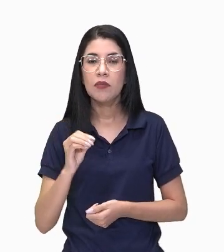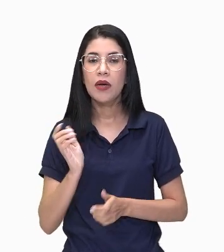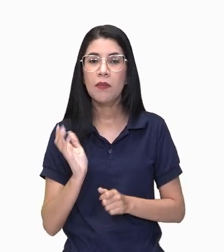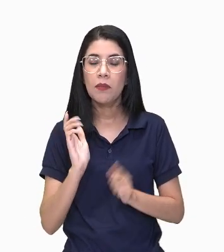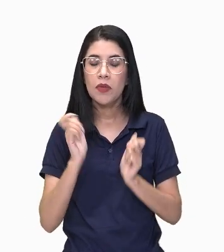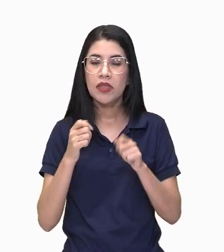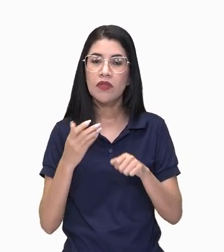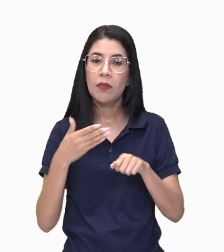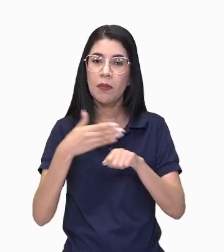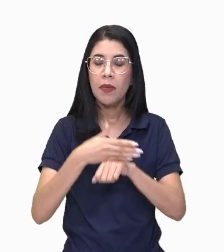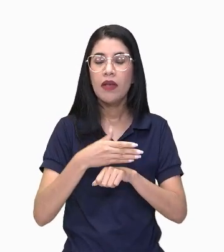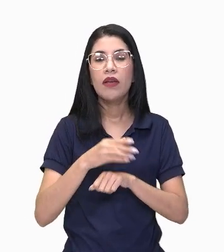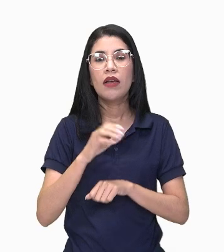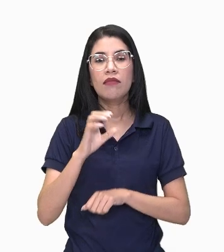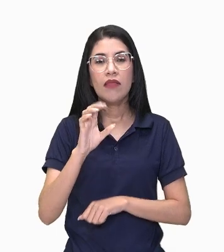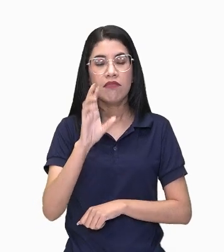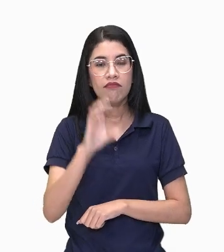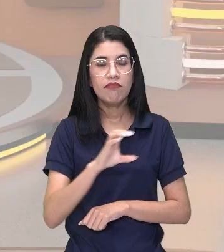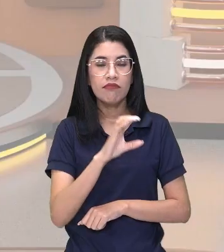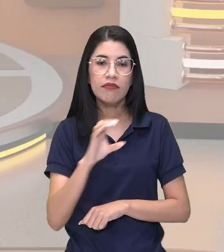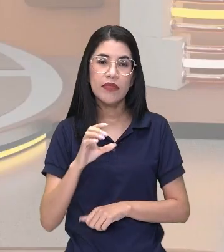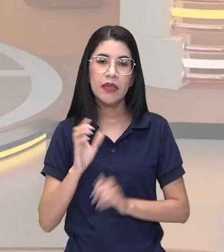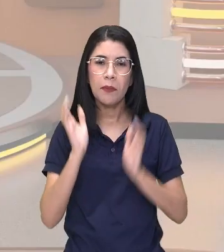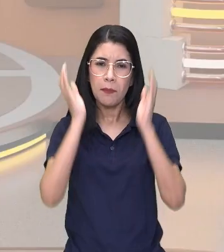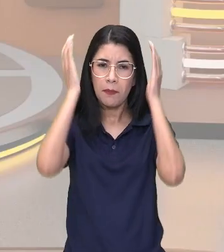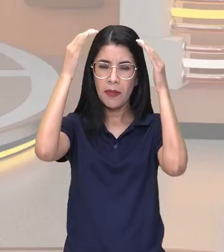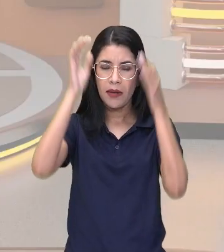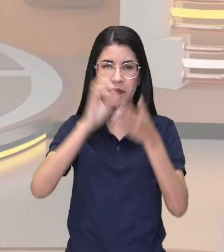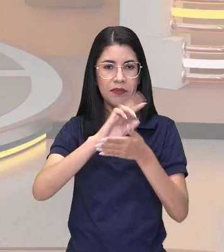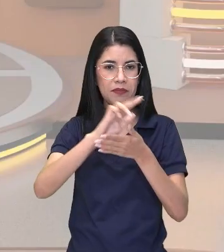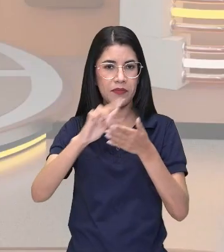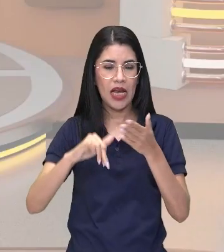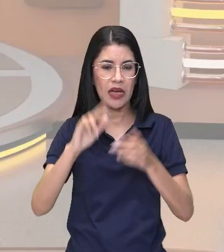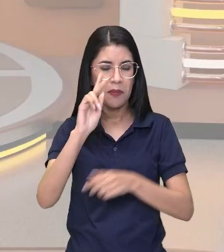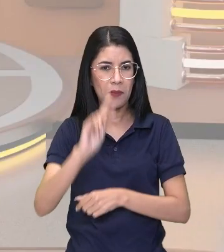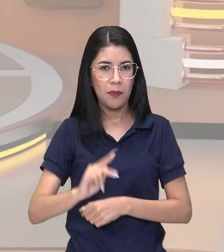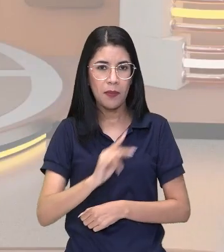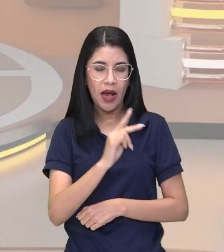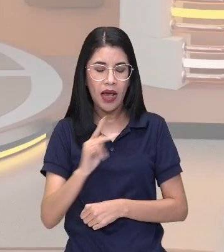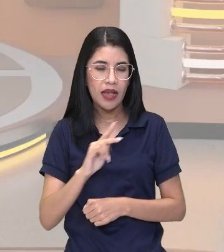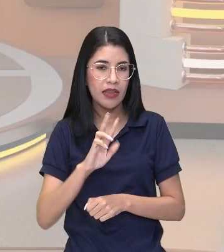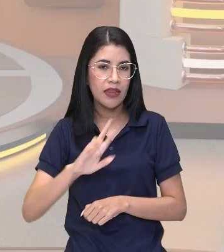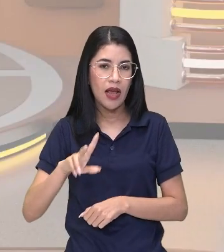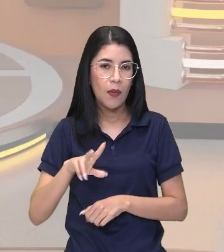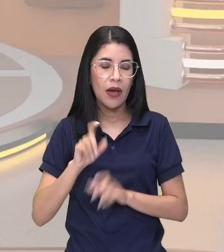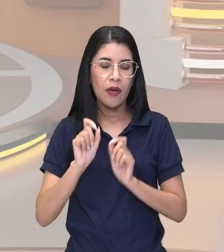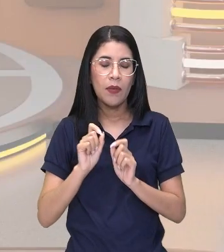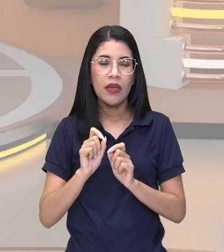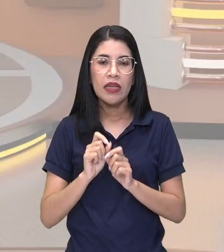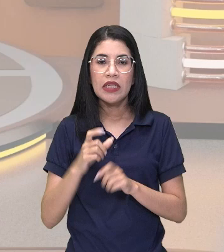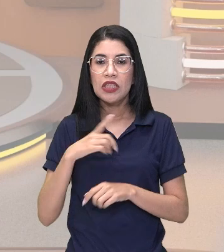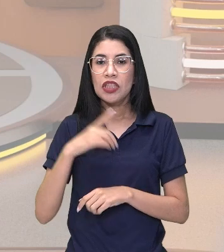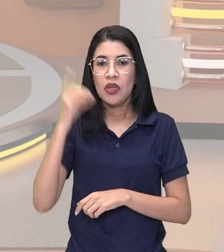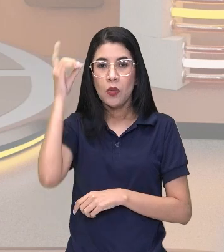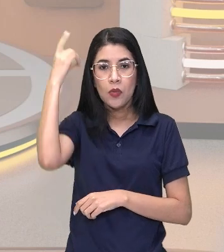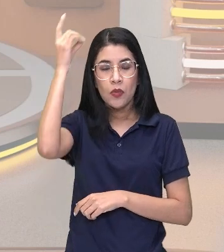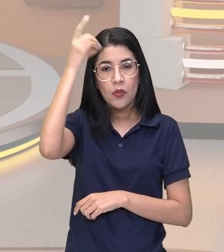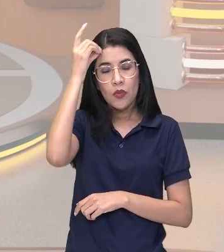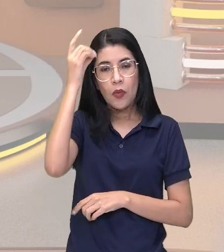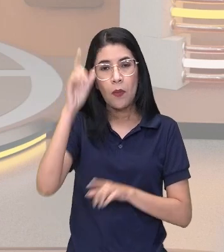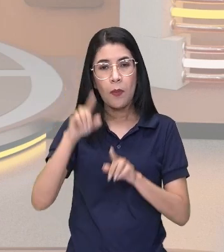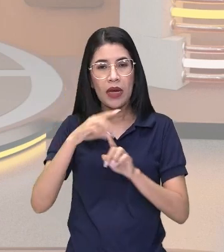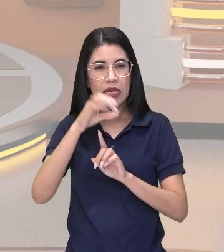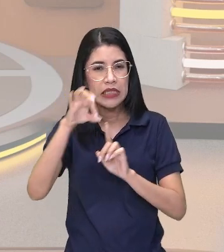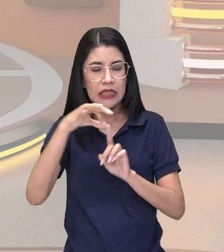principais sacerdotes, arcebispos e até mesmo o Papa, eles eram eleitos não por vocação, por serem pessoas santas, mas